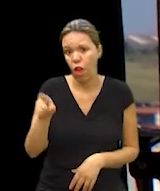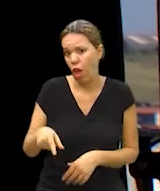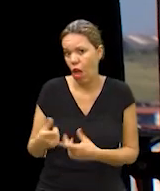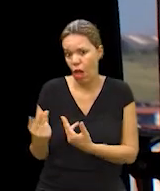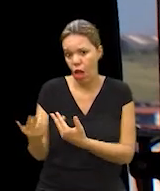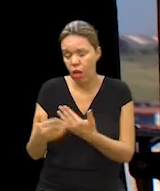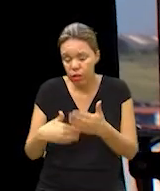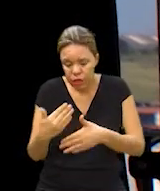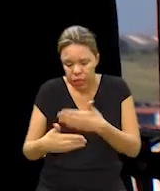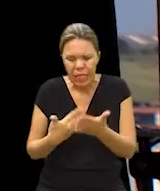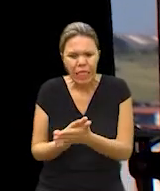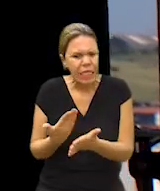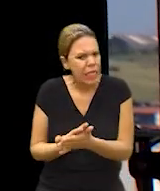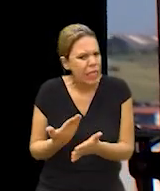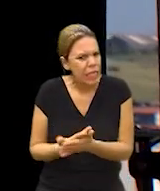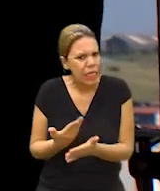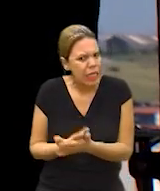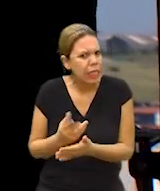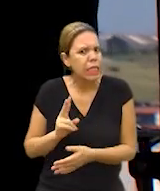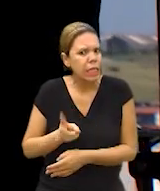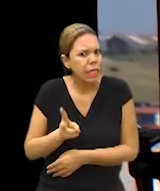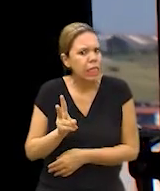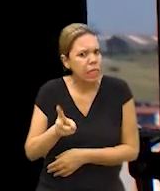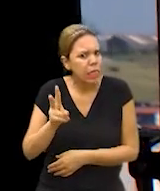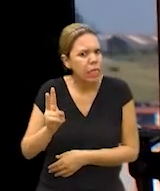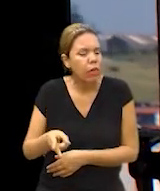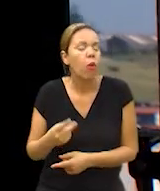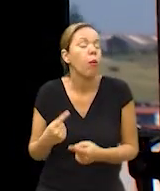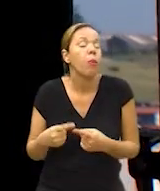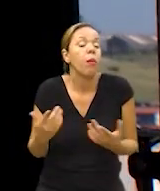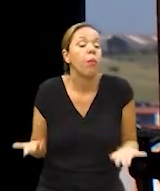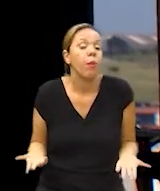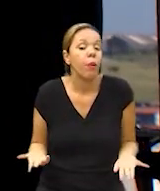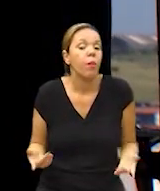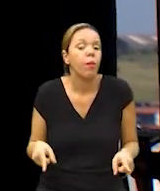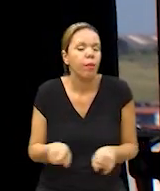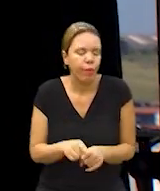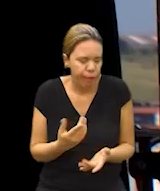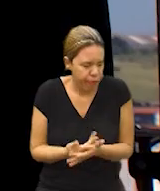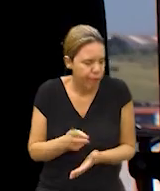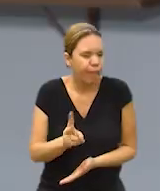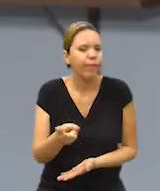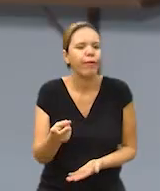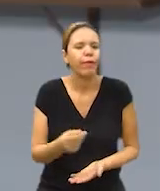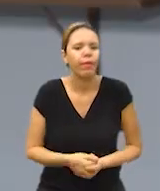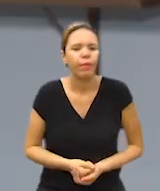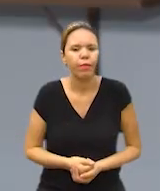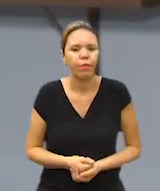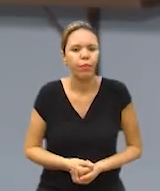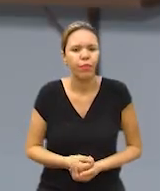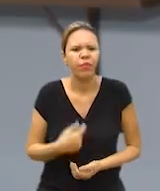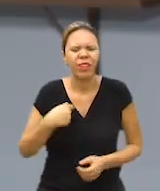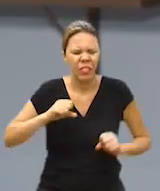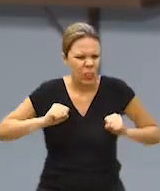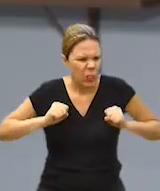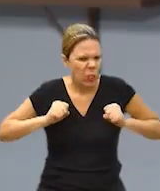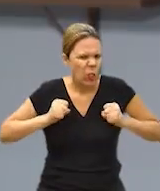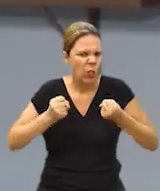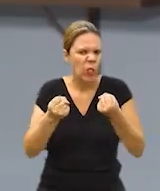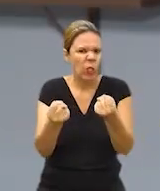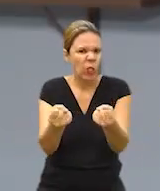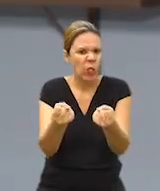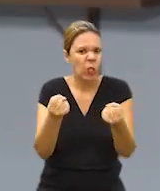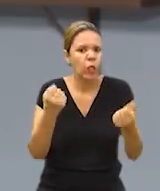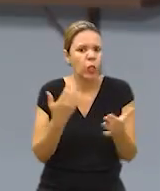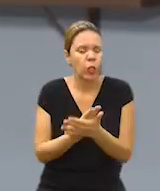assim. Estudar, estudar e, por que não, estudar. Eu me debrucei muito a